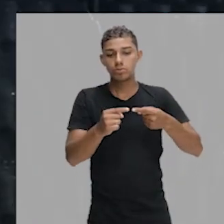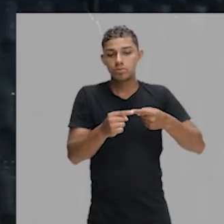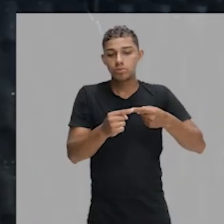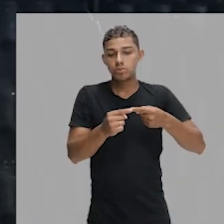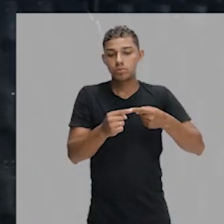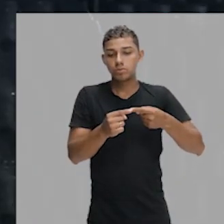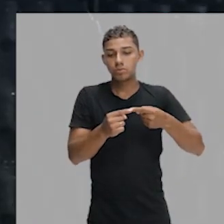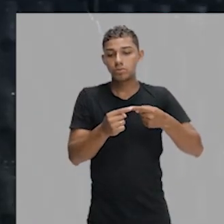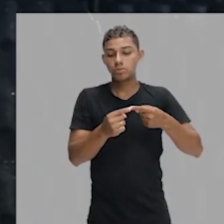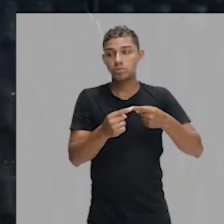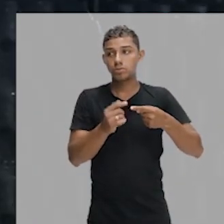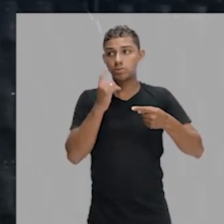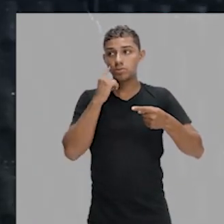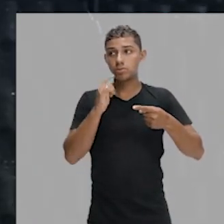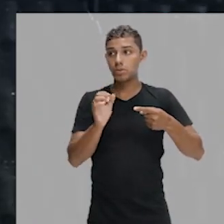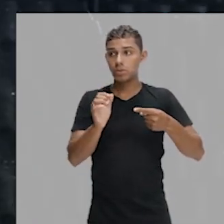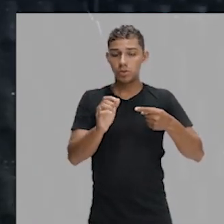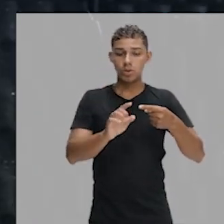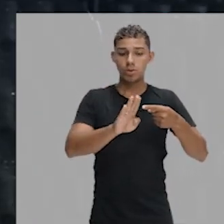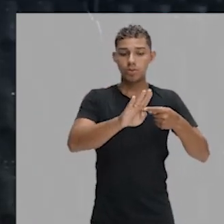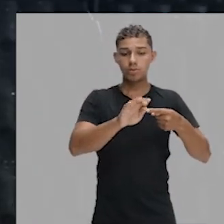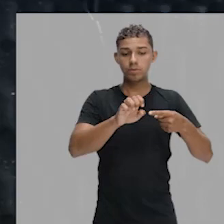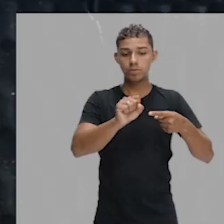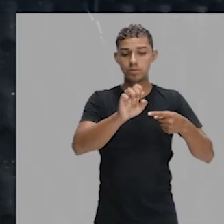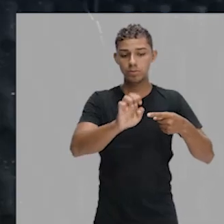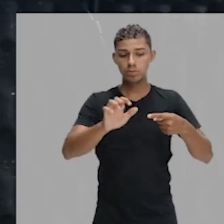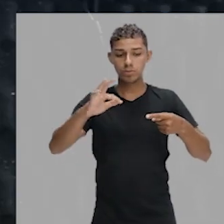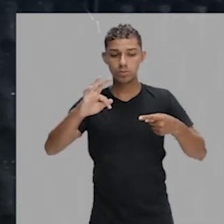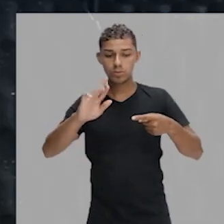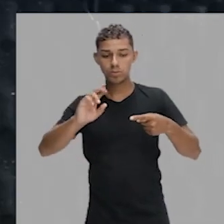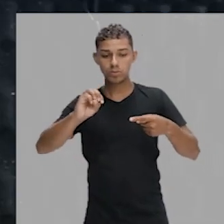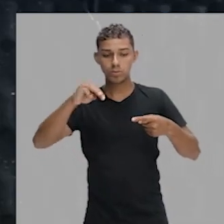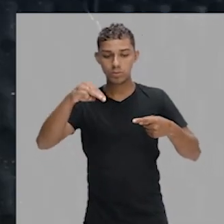sem o infinitivo, que é o to. Então, por exemplo, I